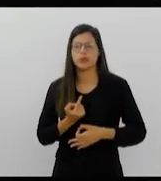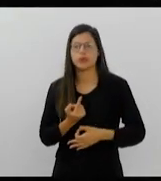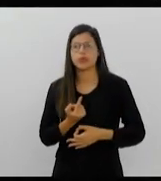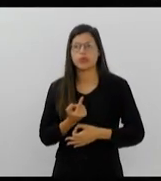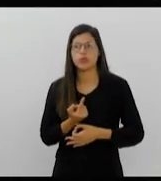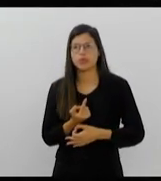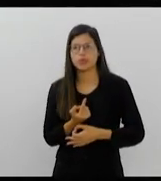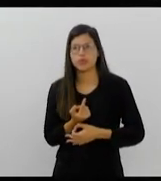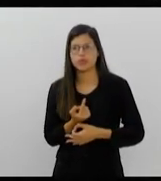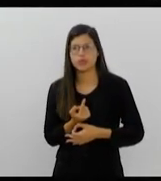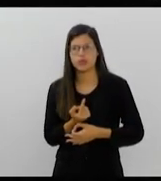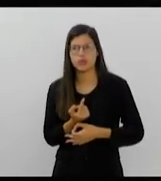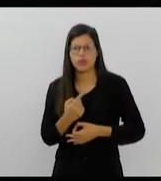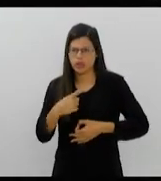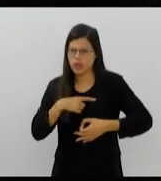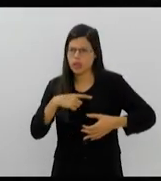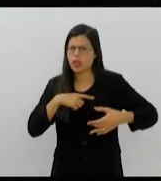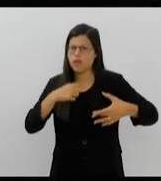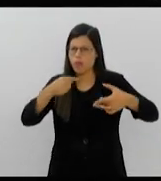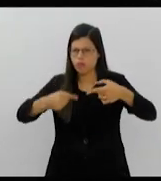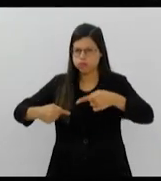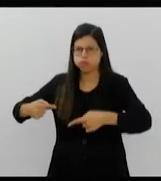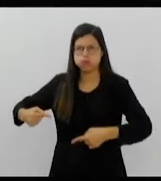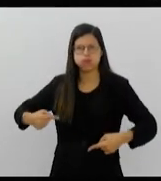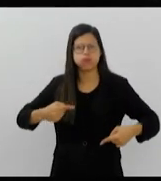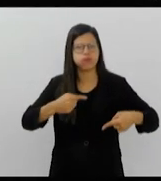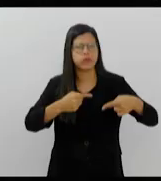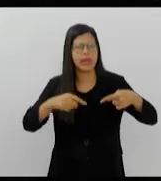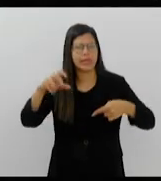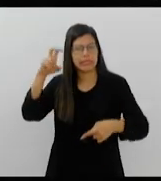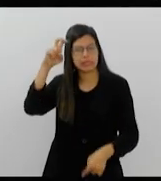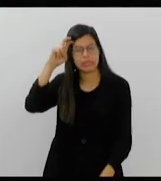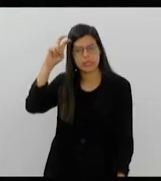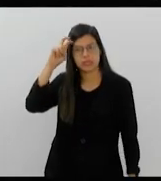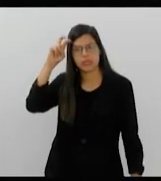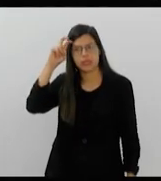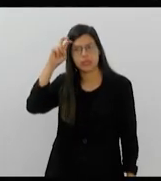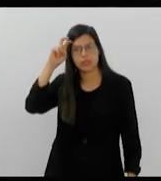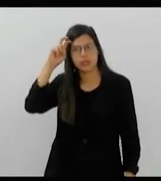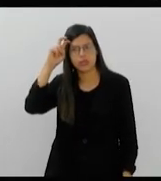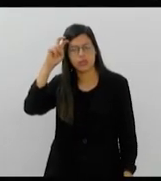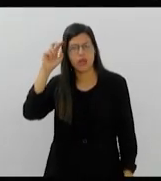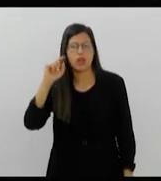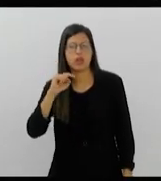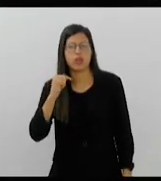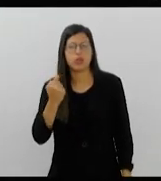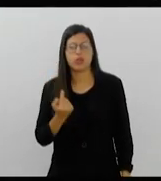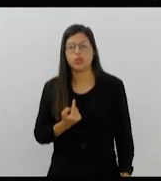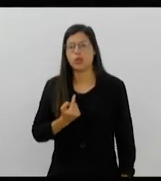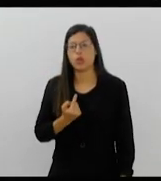foi objeto de uma grande discussão aqui quinta-feira, que nós somos a República